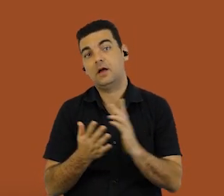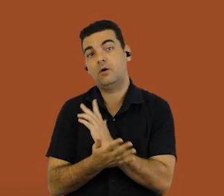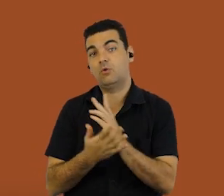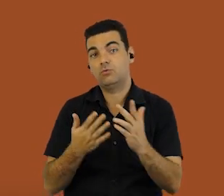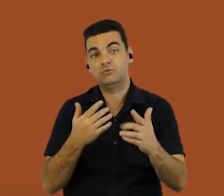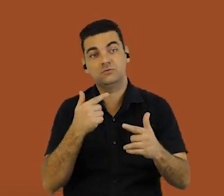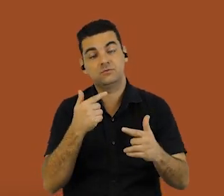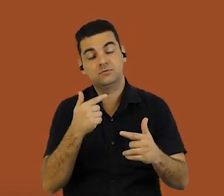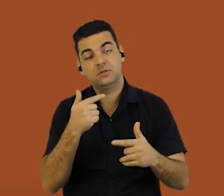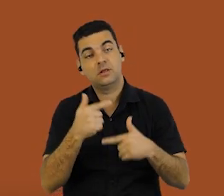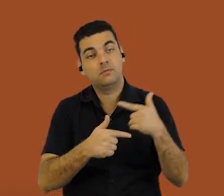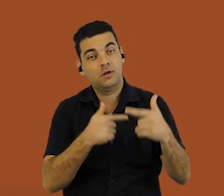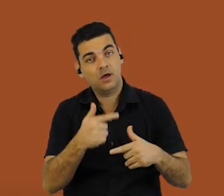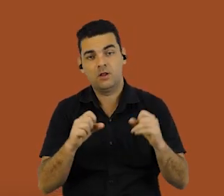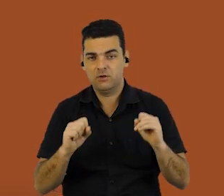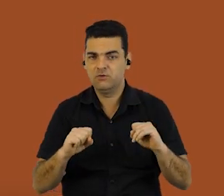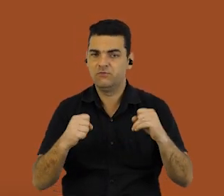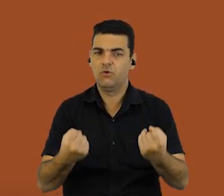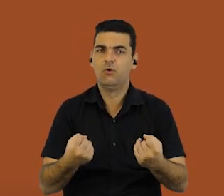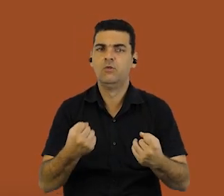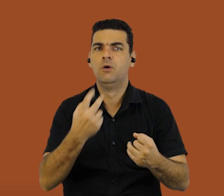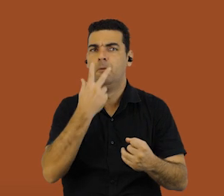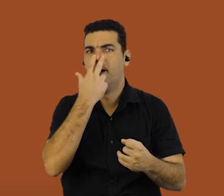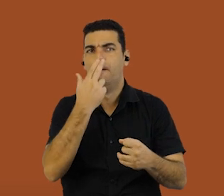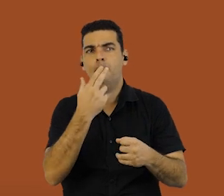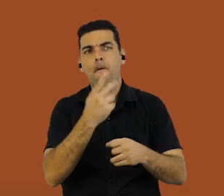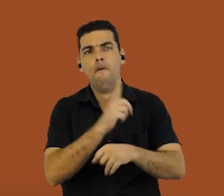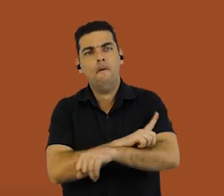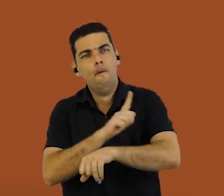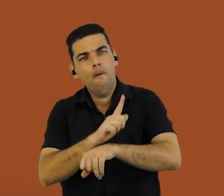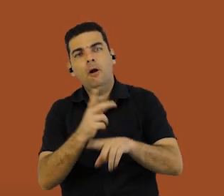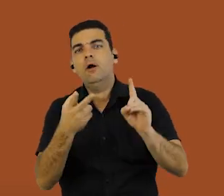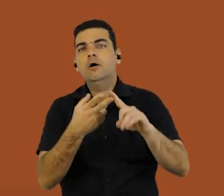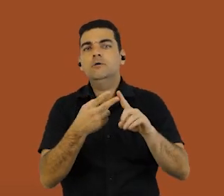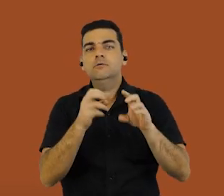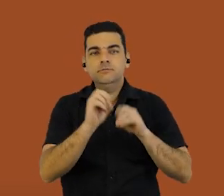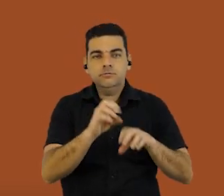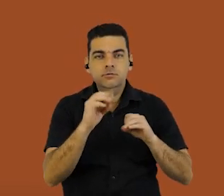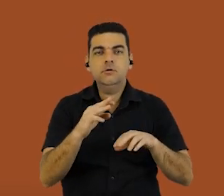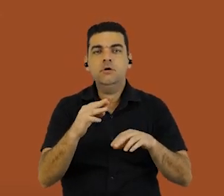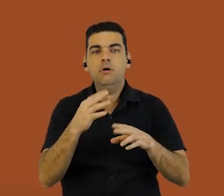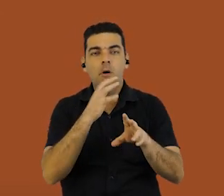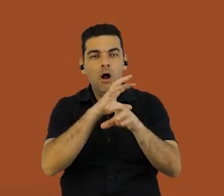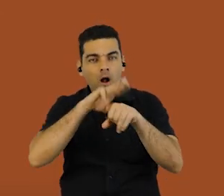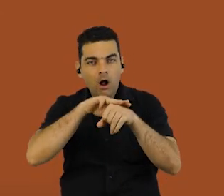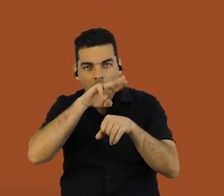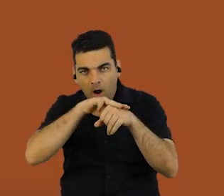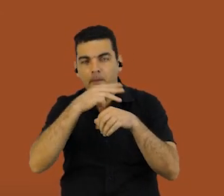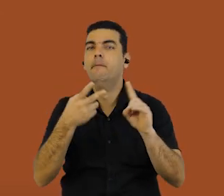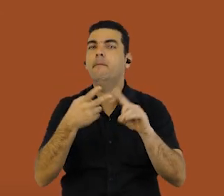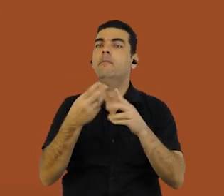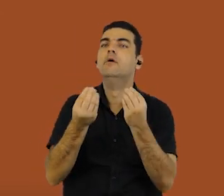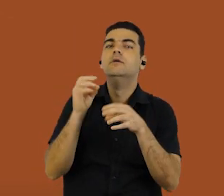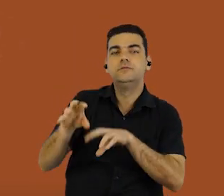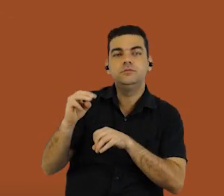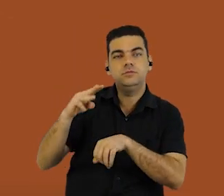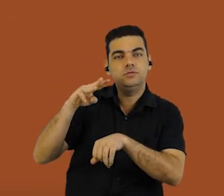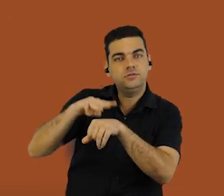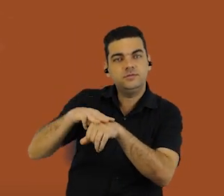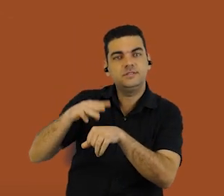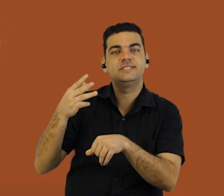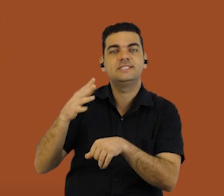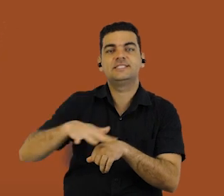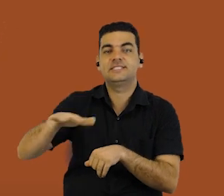muitos trabalhos de dissertações de educação matemática, etnomatemática, ensino de matemática,